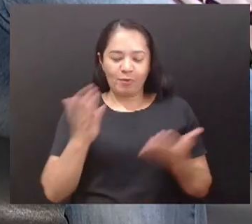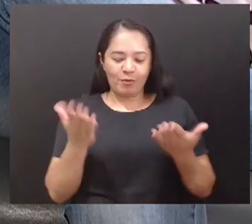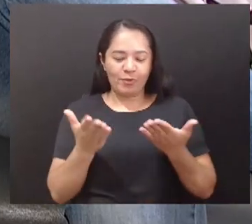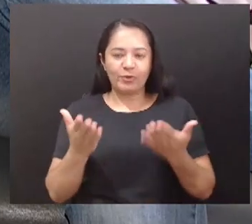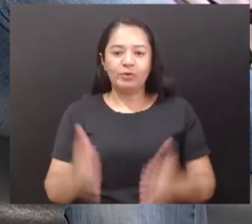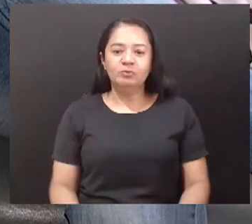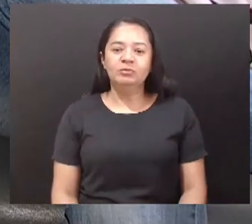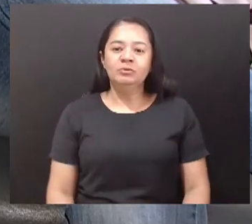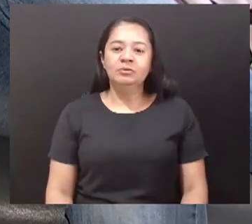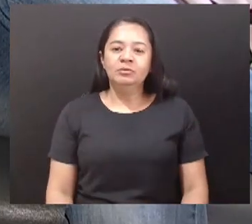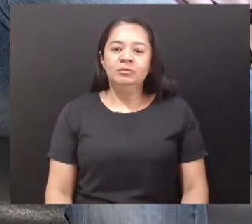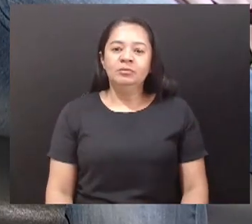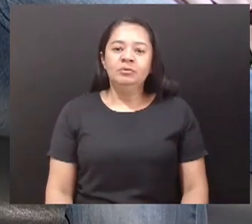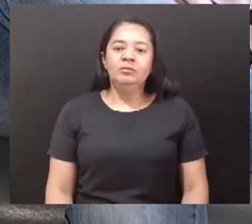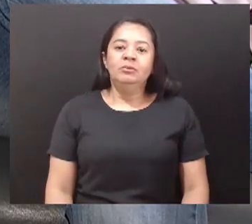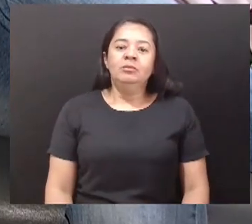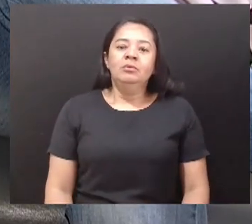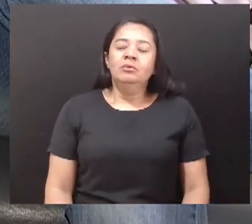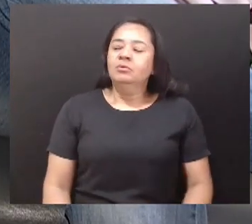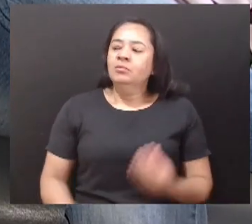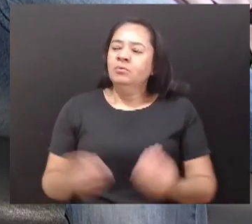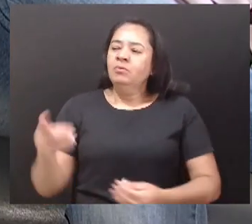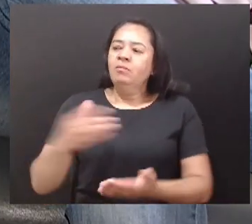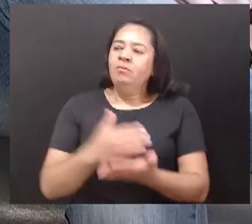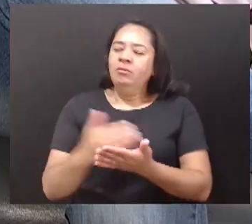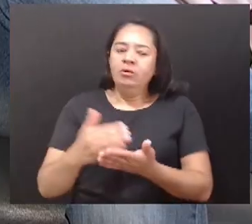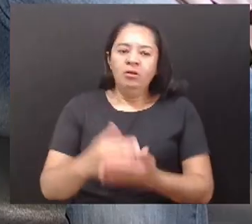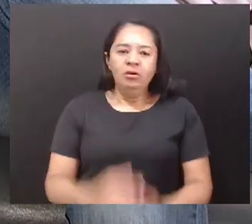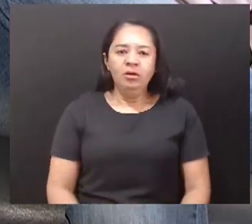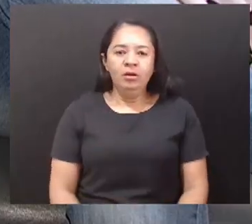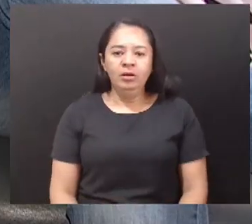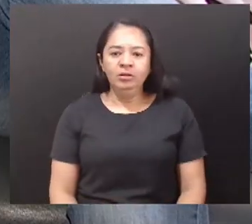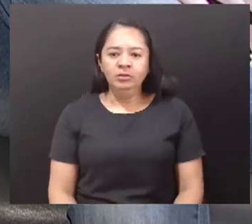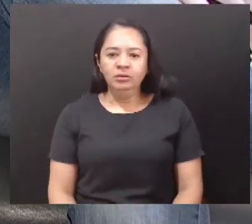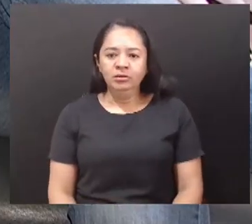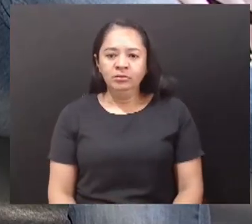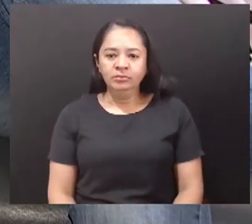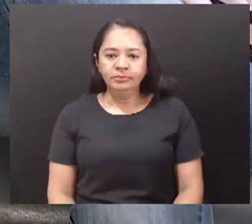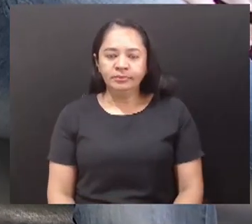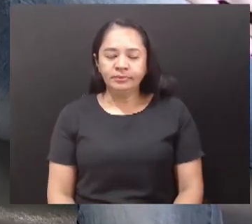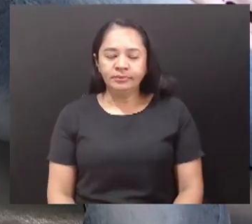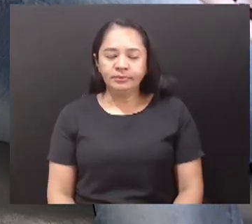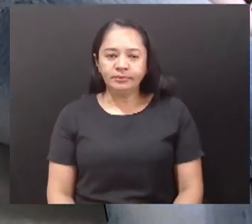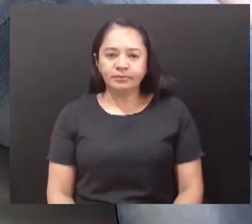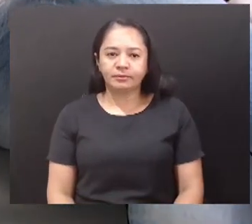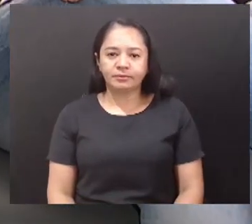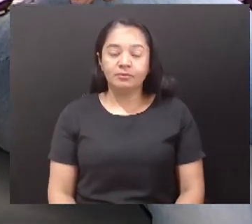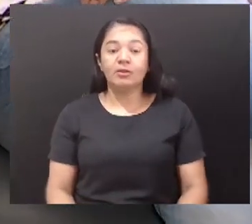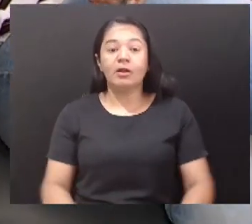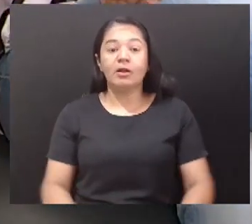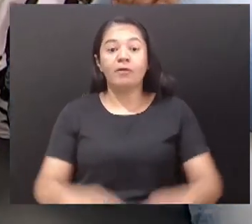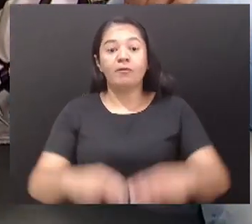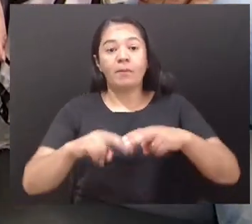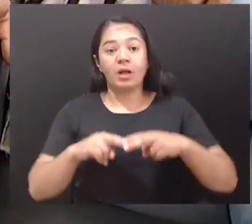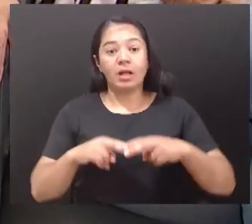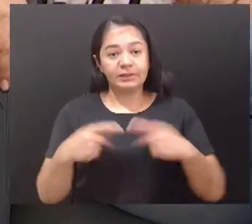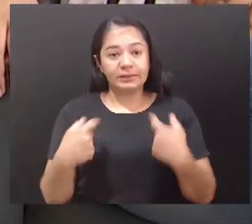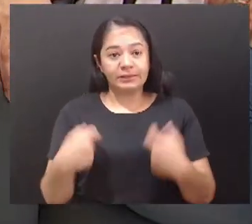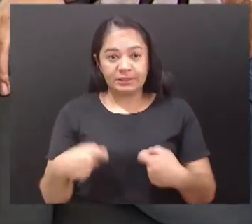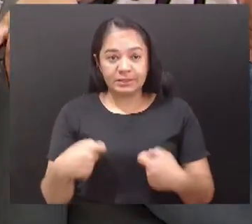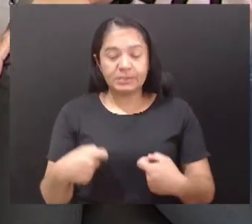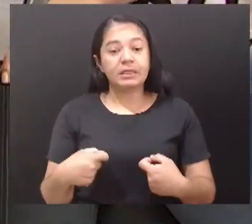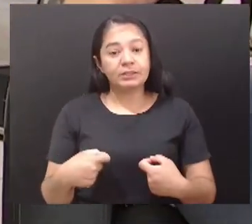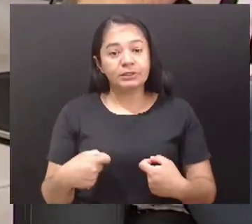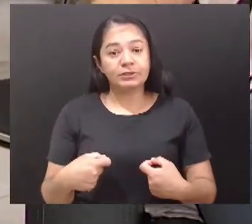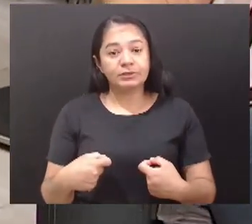vou abrir um salão. Como que foi essa história? Então, foi tudo assim, foi justamente pela necessidade e a carência